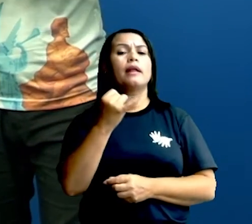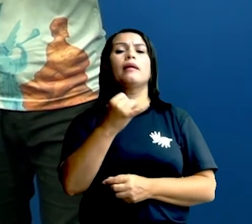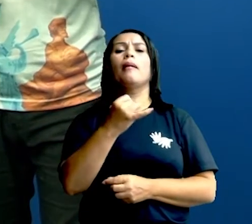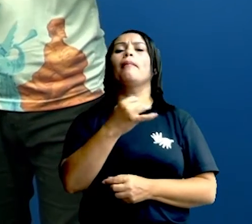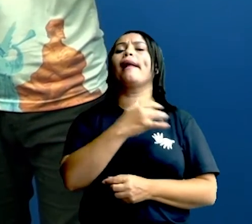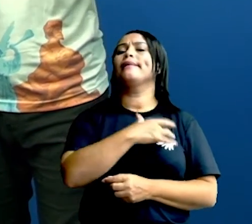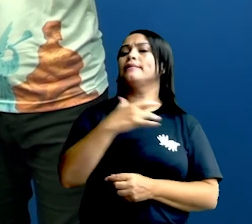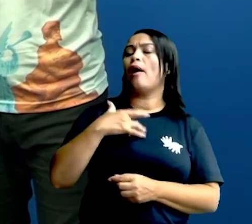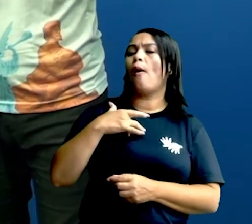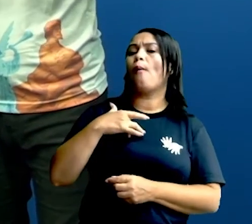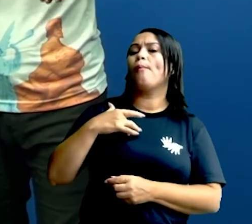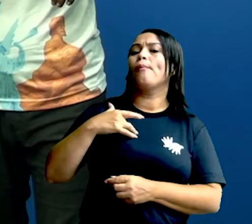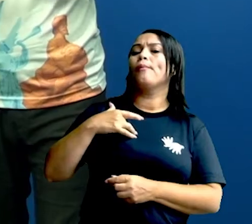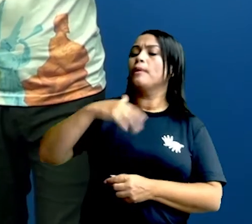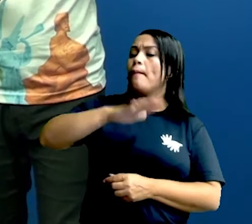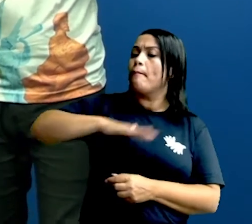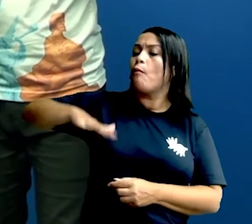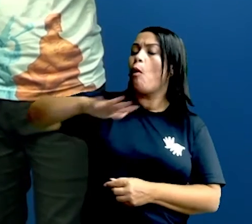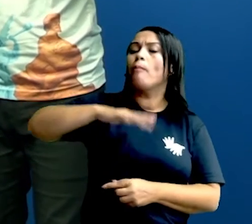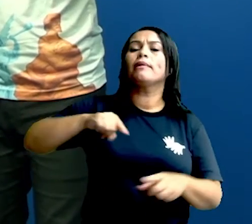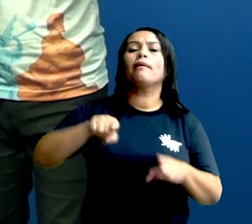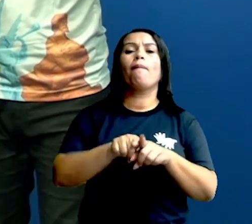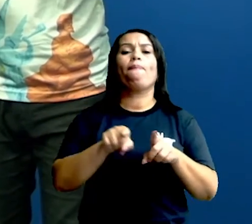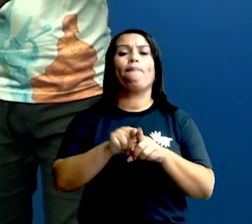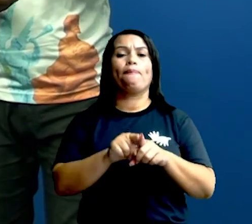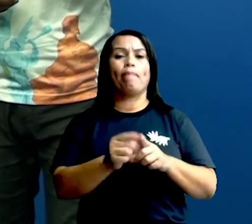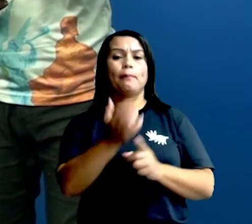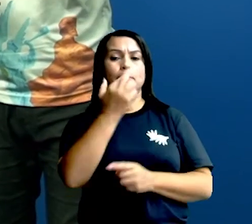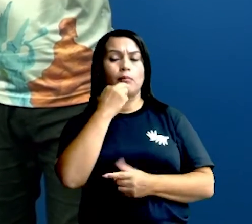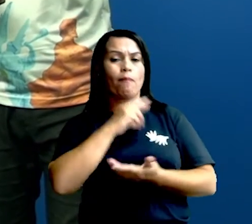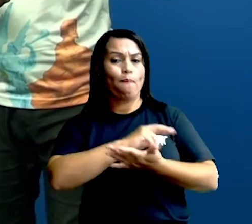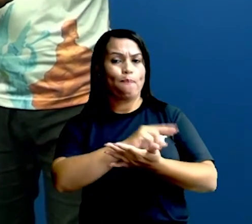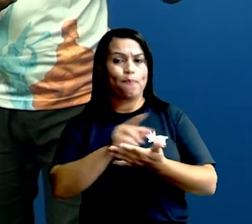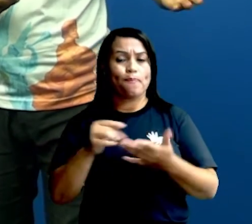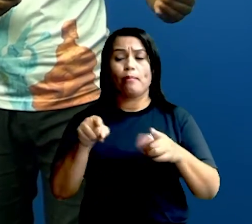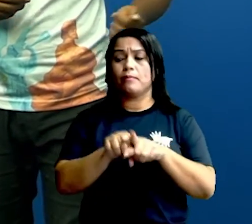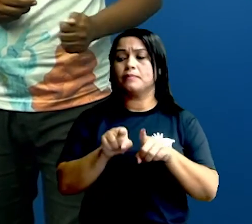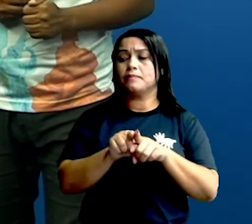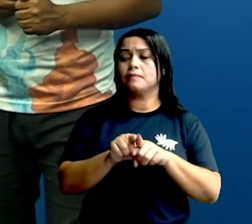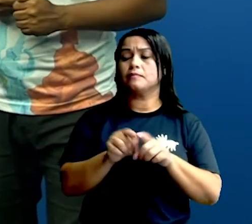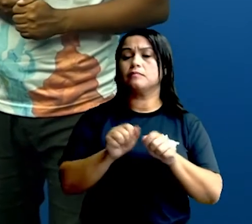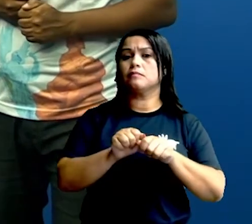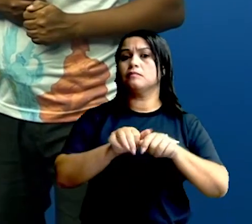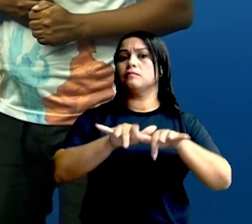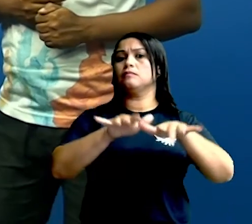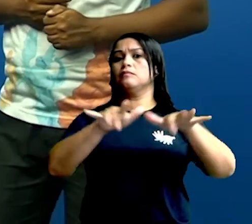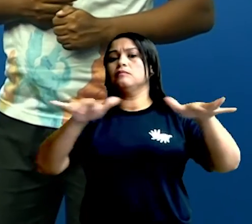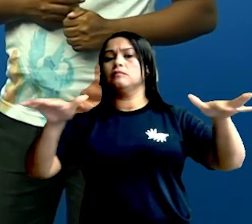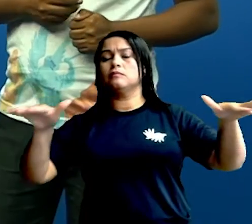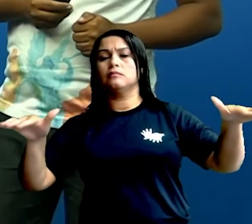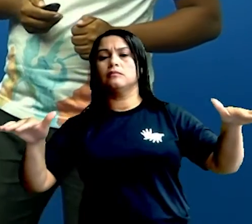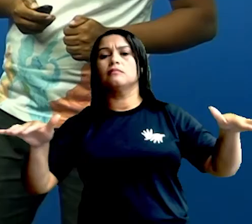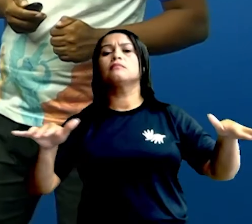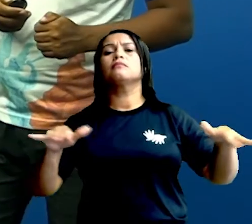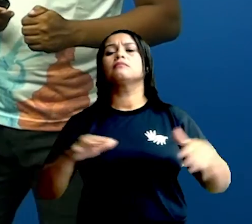pública como na alimentação, em uma vasta gama de